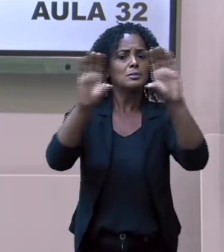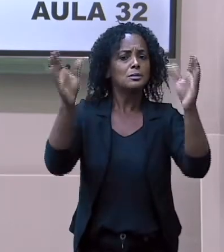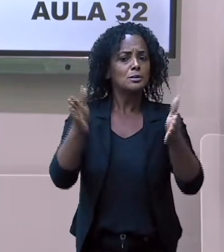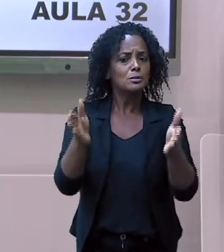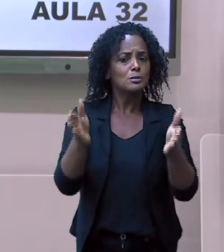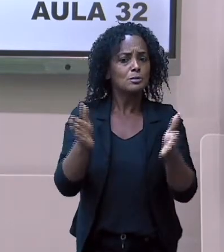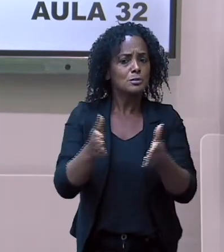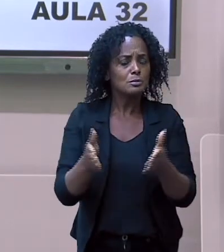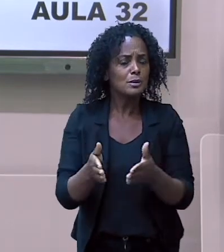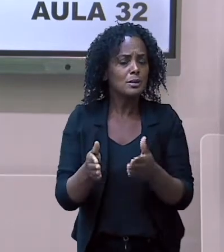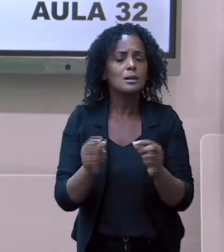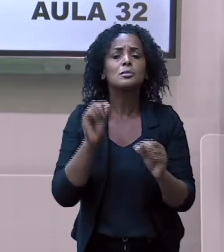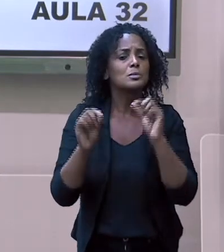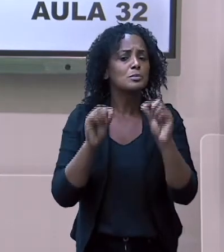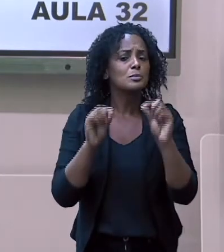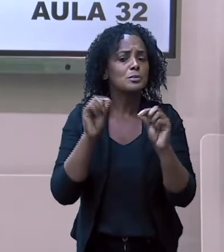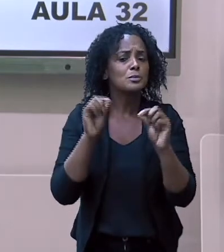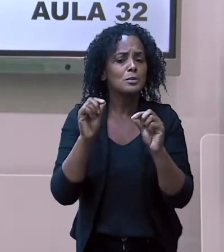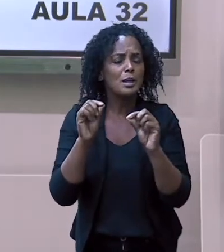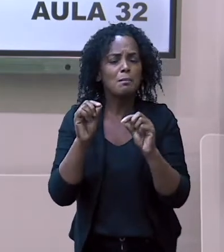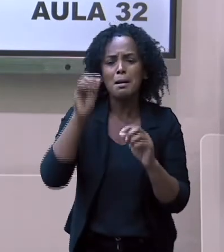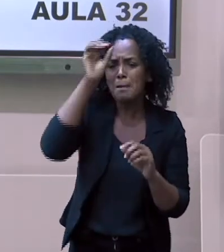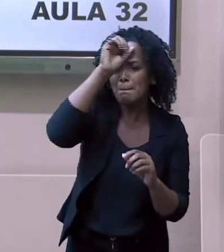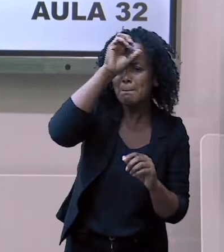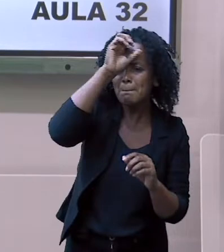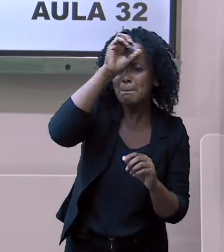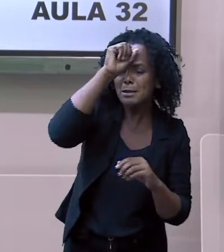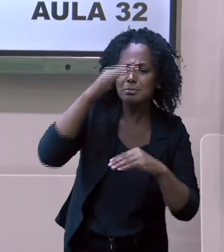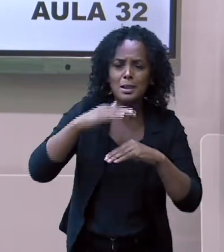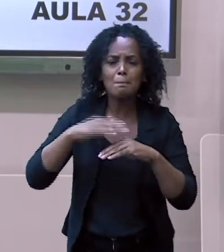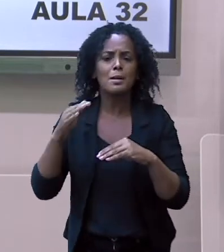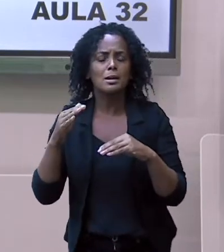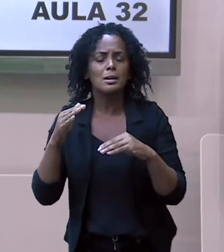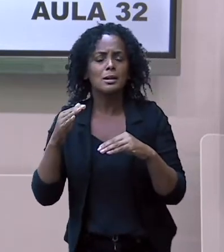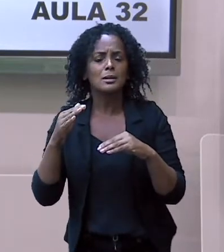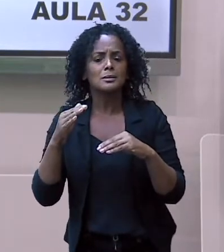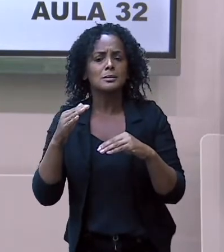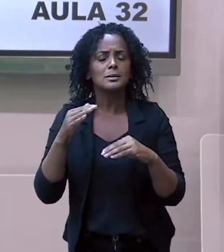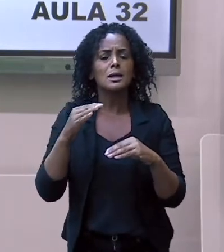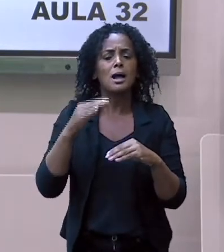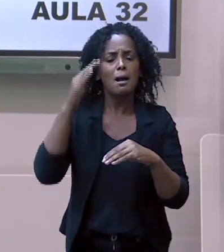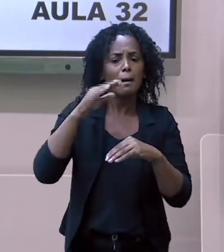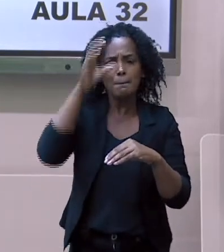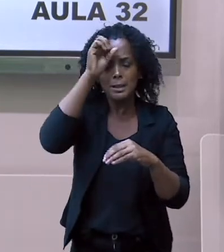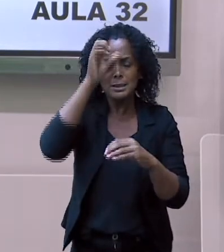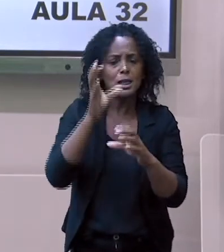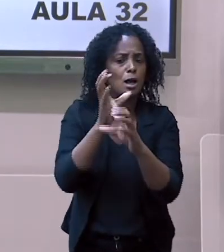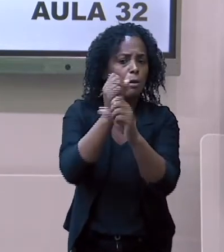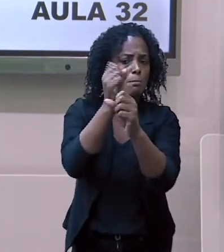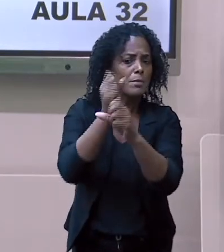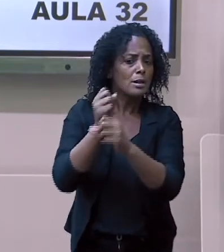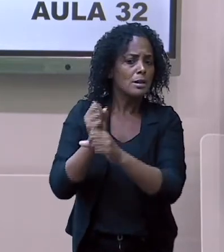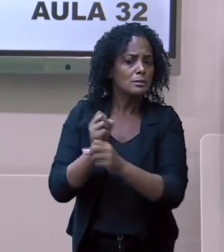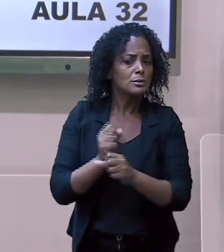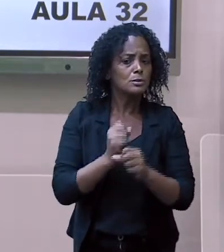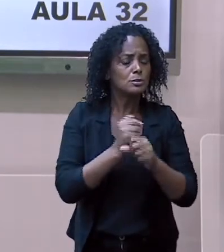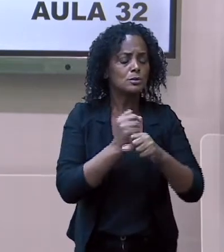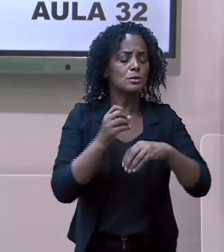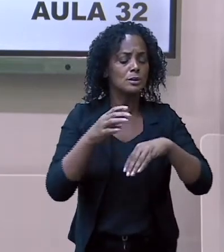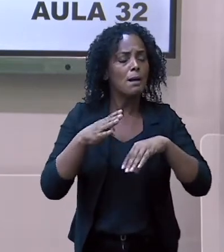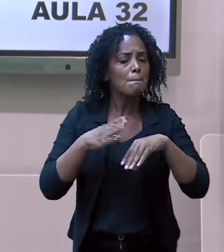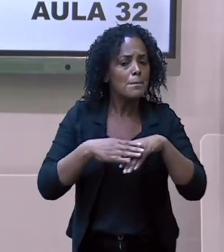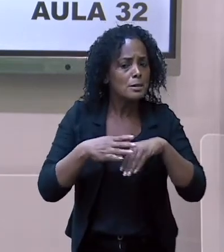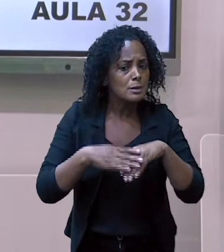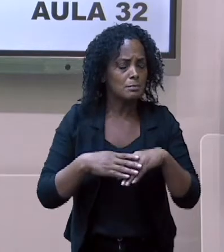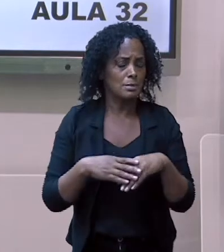é mais uma forma de adquirir conhecimento sobre as operações na matemática. Vamos ver aqui dentro